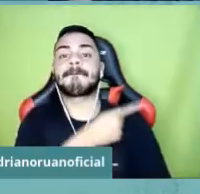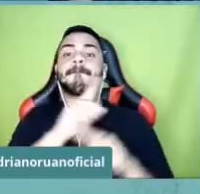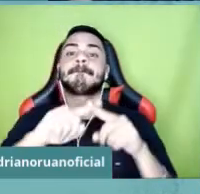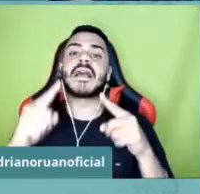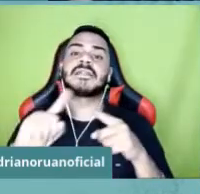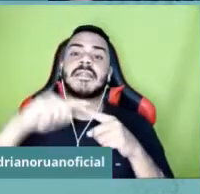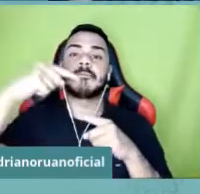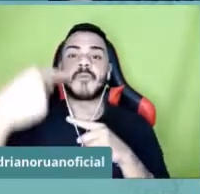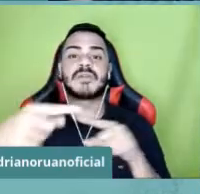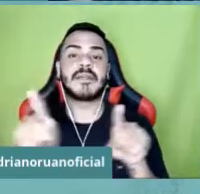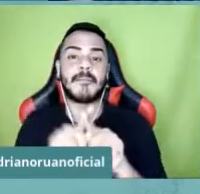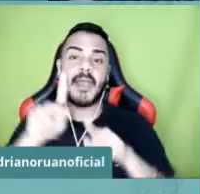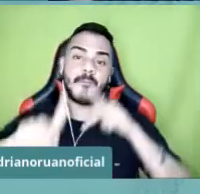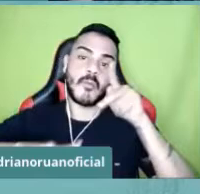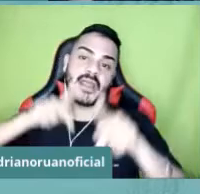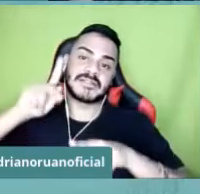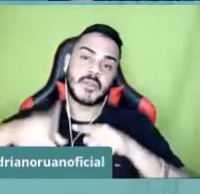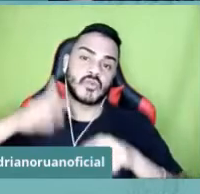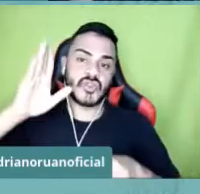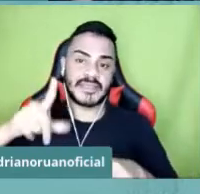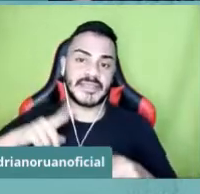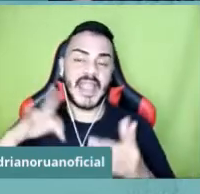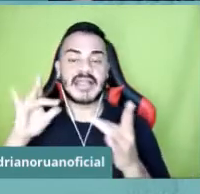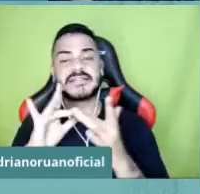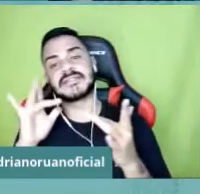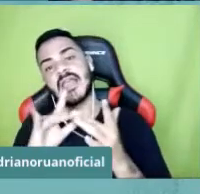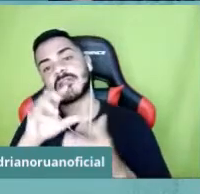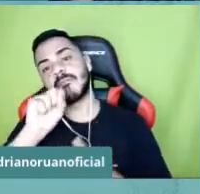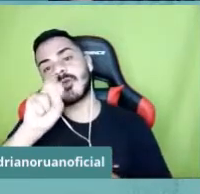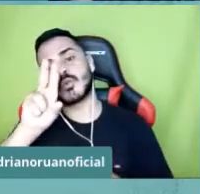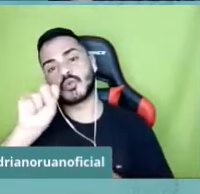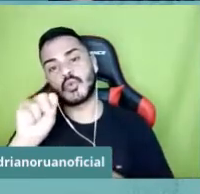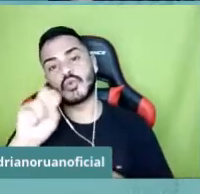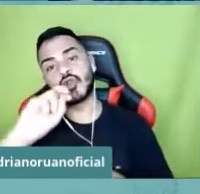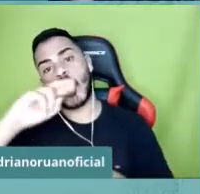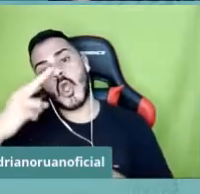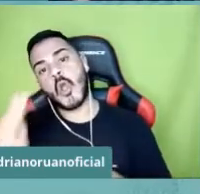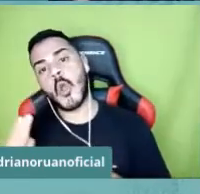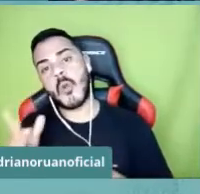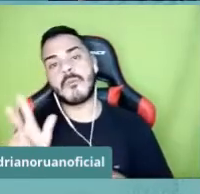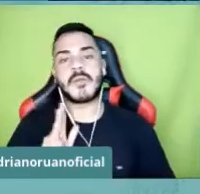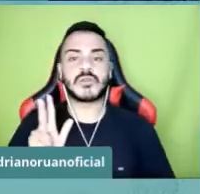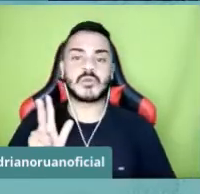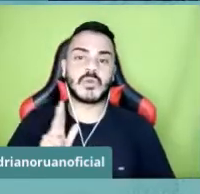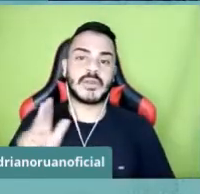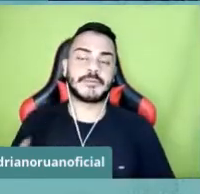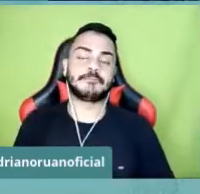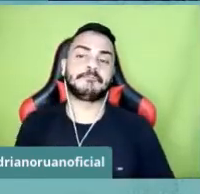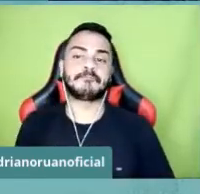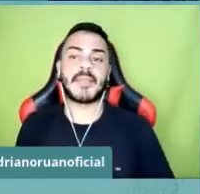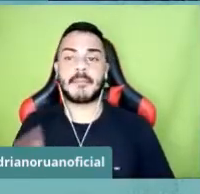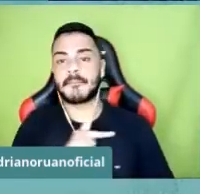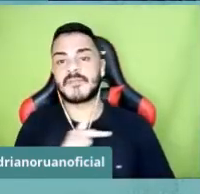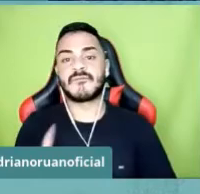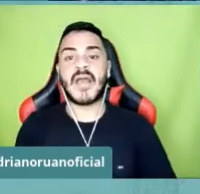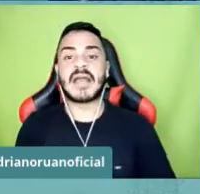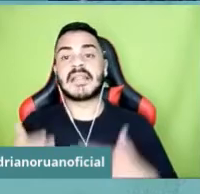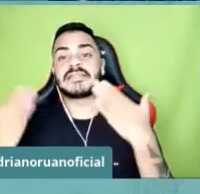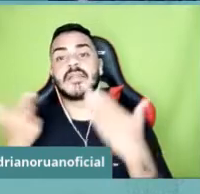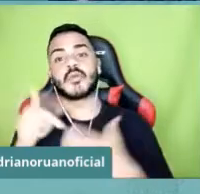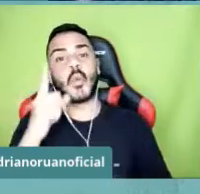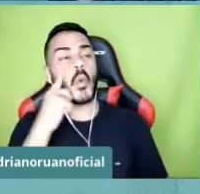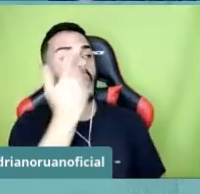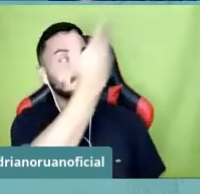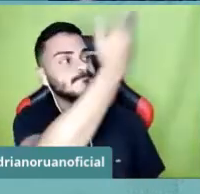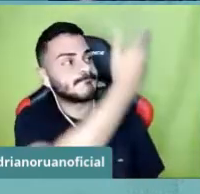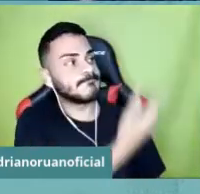então, a população já teria acesso, seja pelo SUS ou seja pela rede privada. Então, aqui nesse outro gráfico, a gente